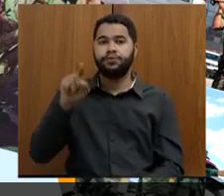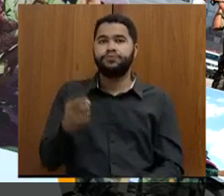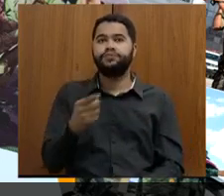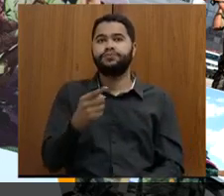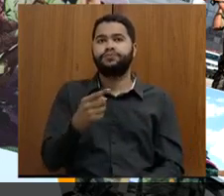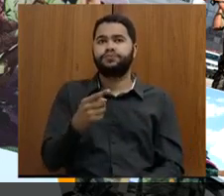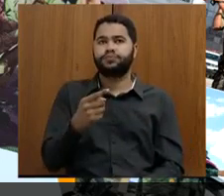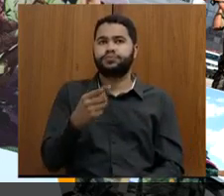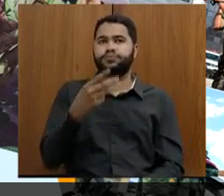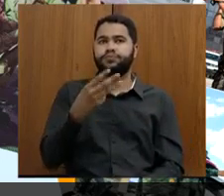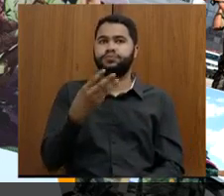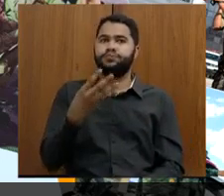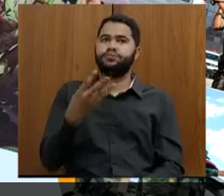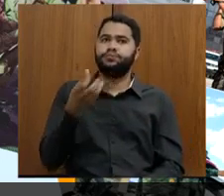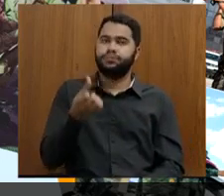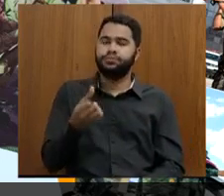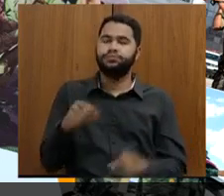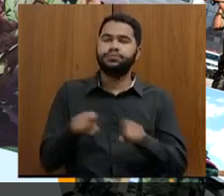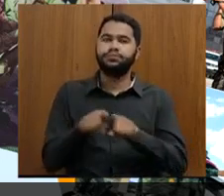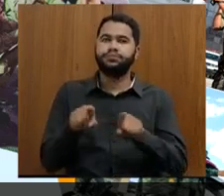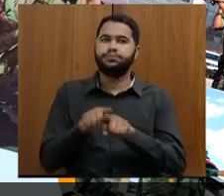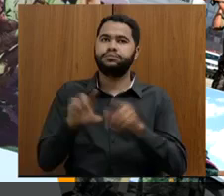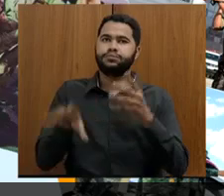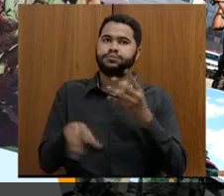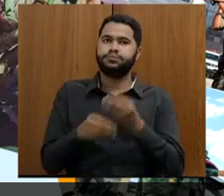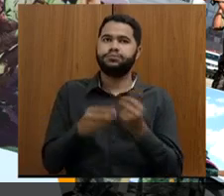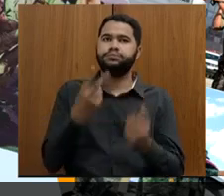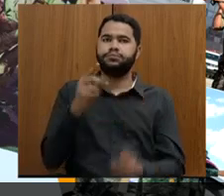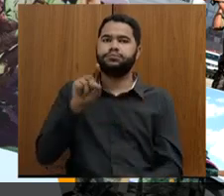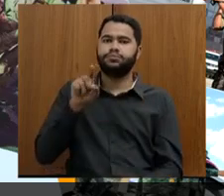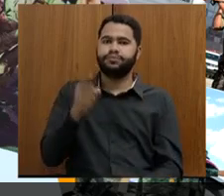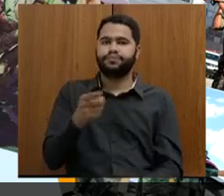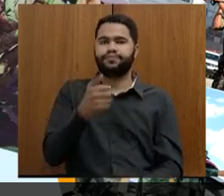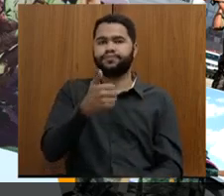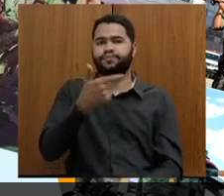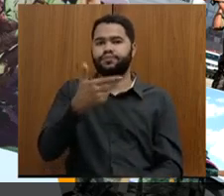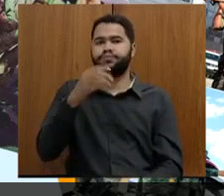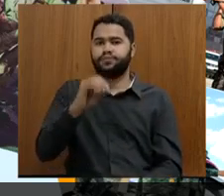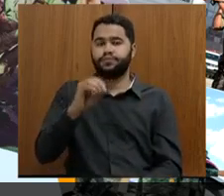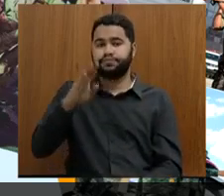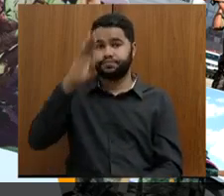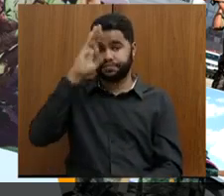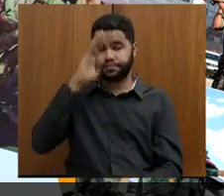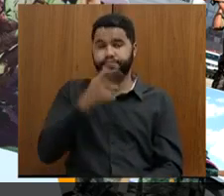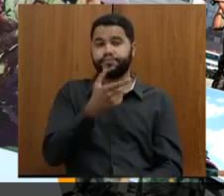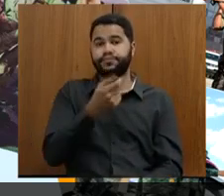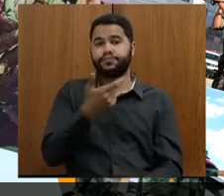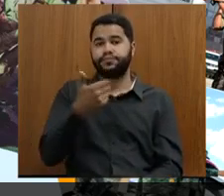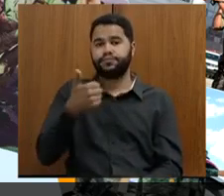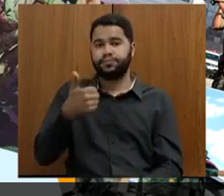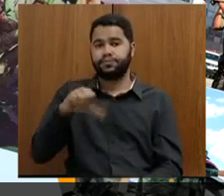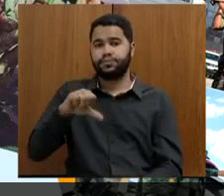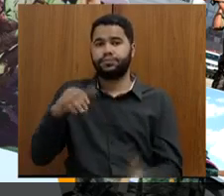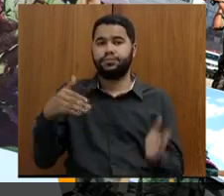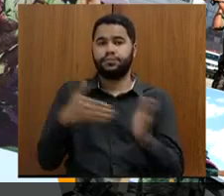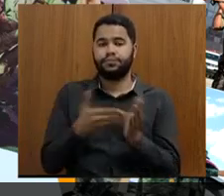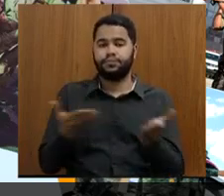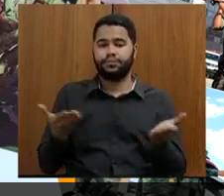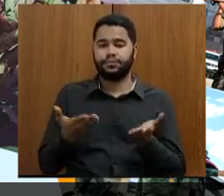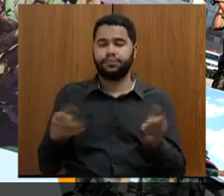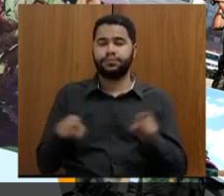1346 nós vemos a inclusão de 2120 militares de 2019 até agora